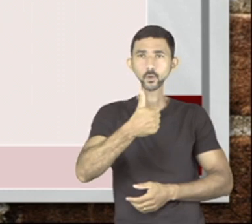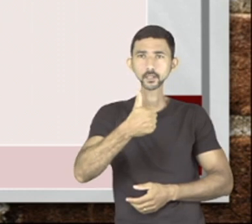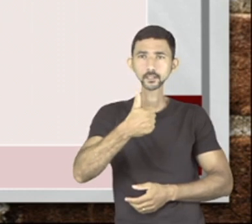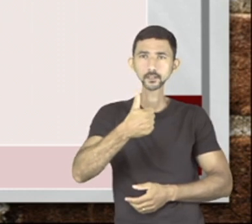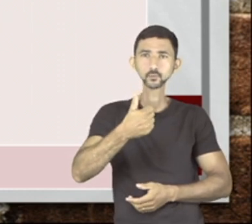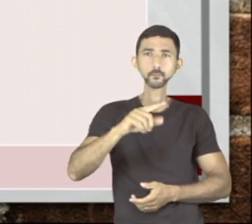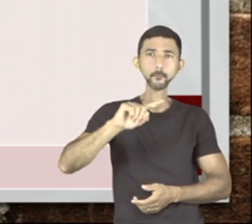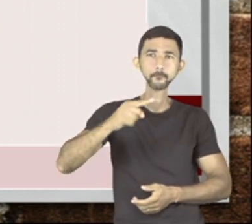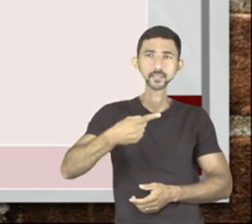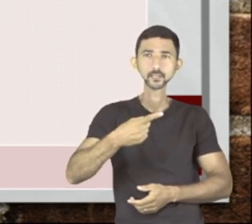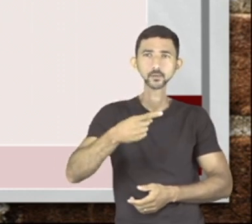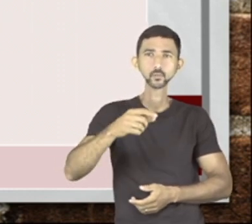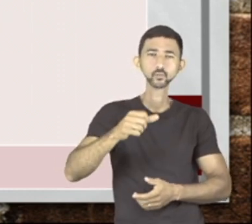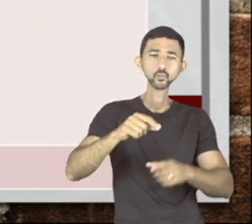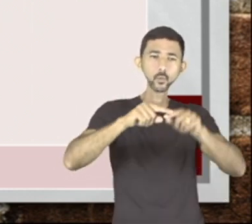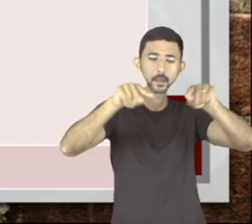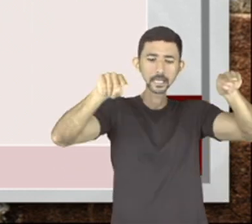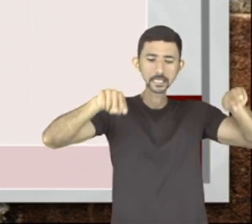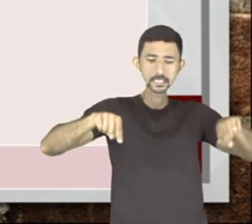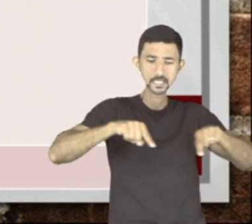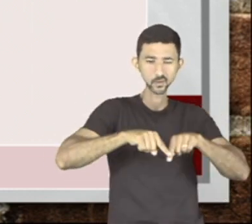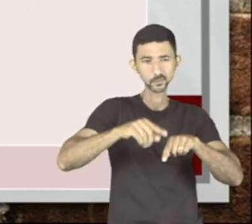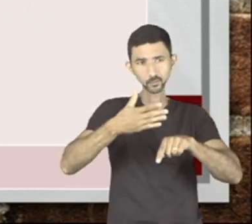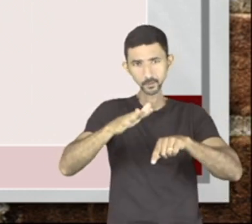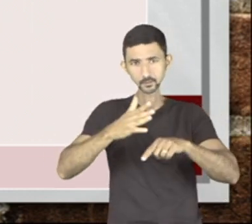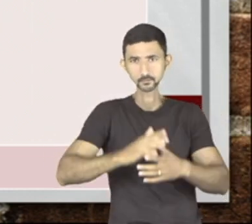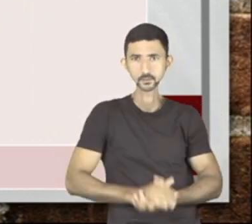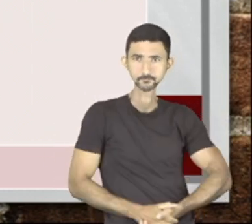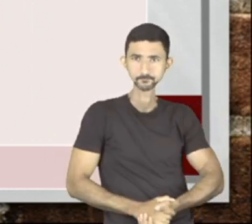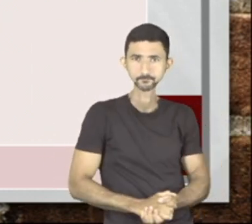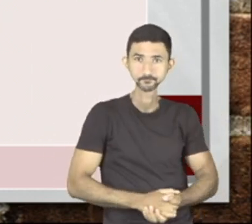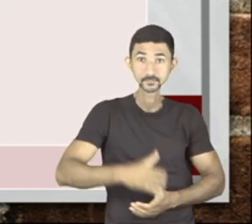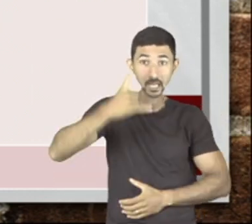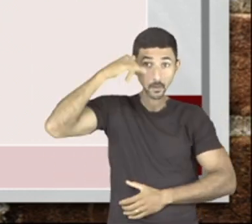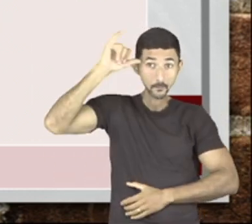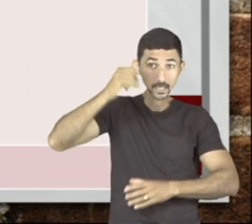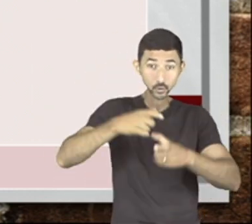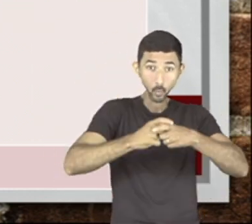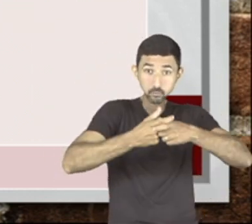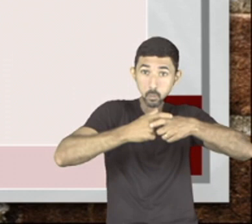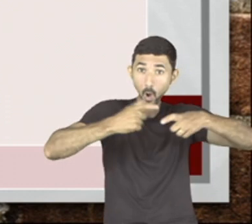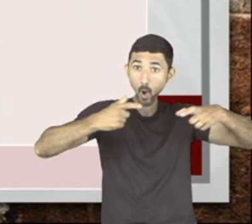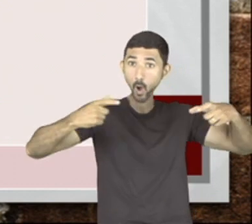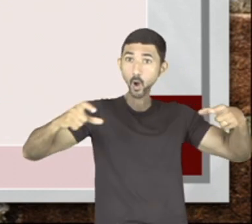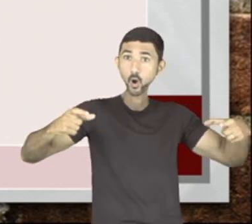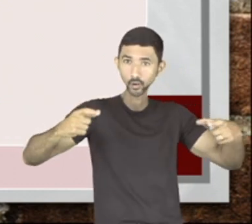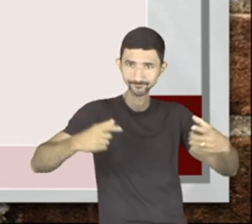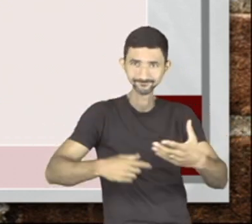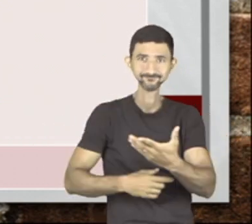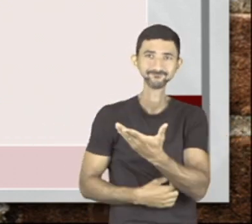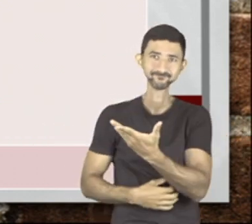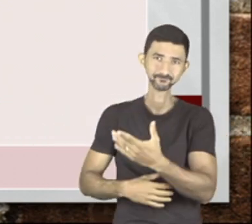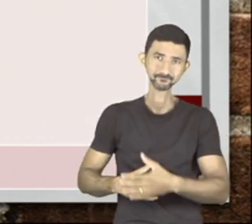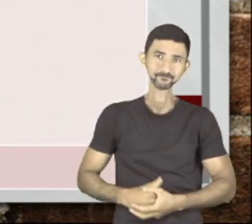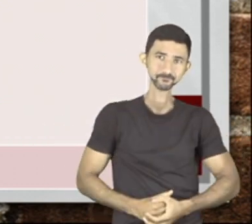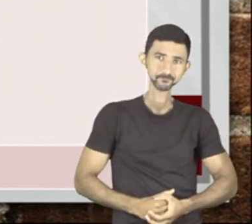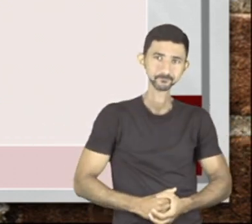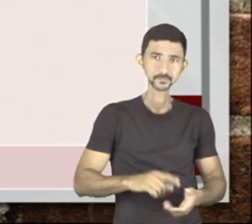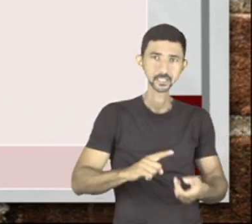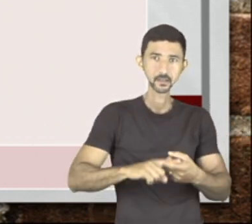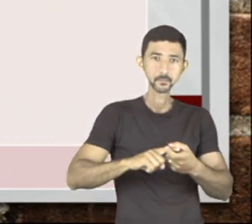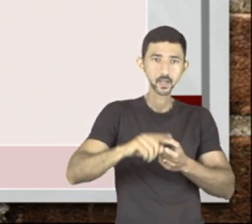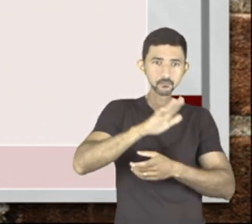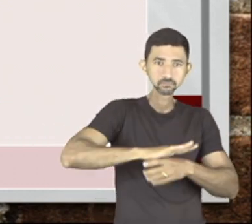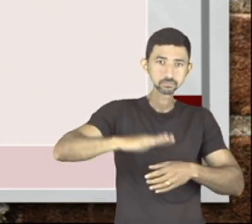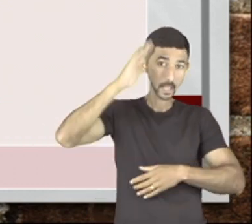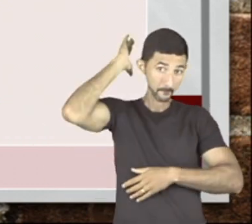341 mil quilômetros quadrados. Já a do Marajó, um pouco mais de 104 quilômetros quadrados. A região metropolitana